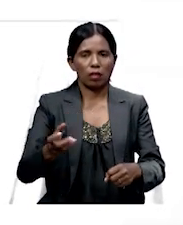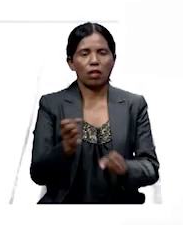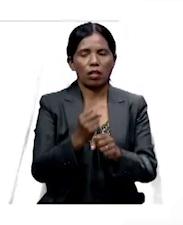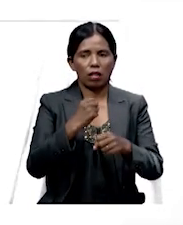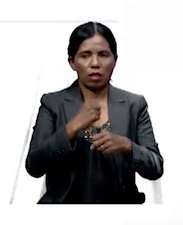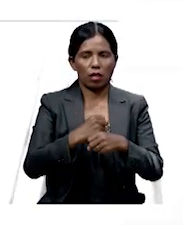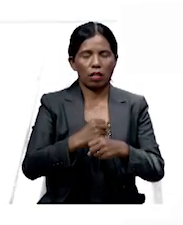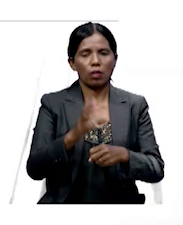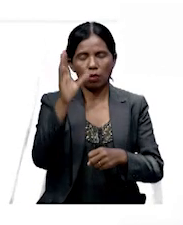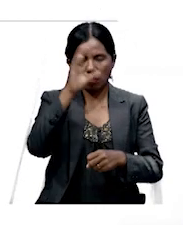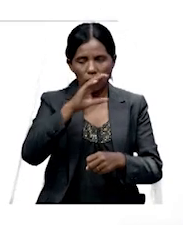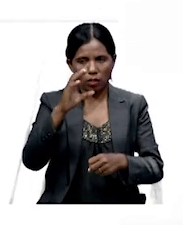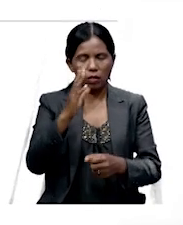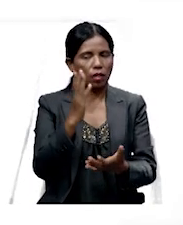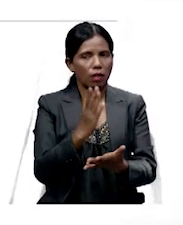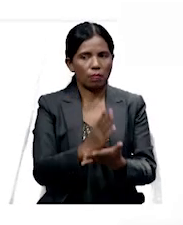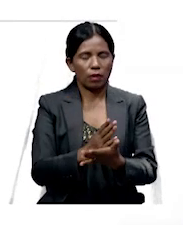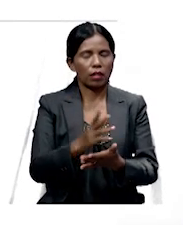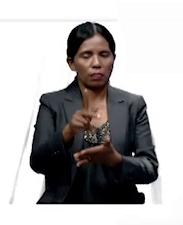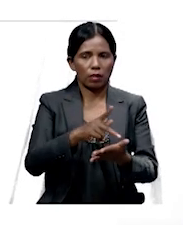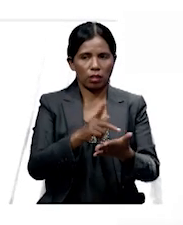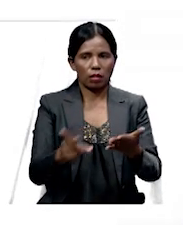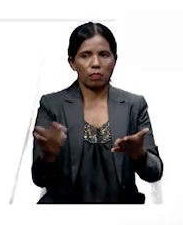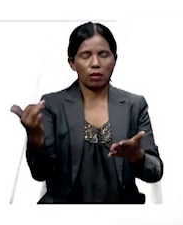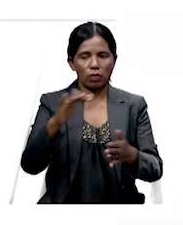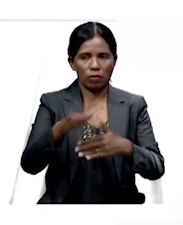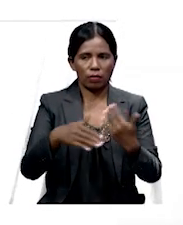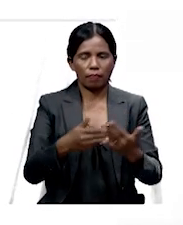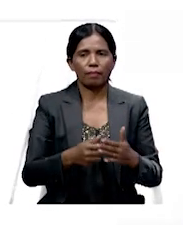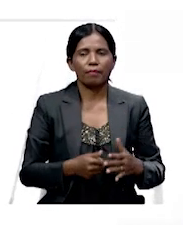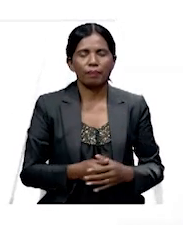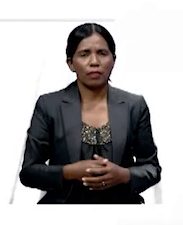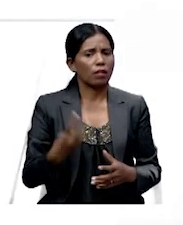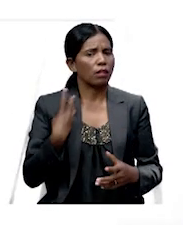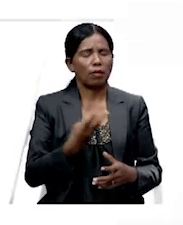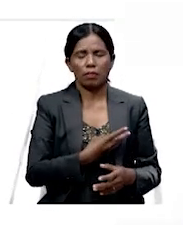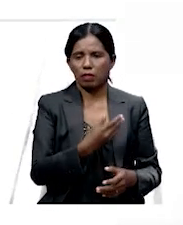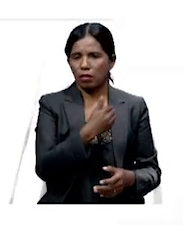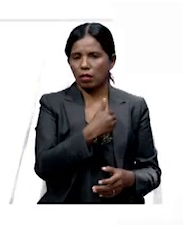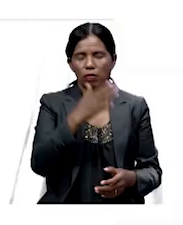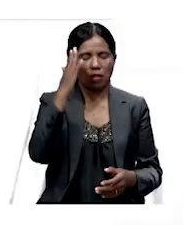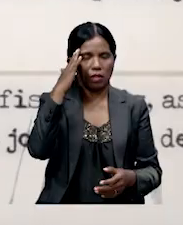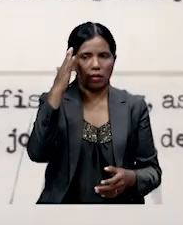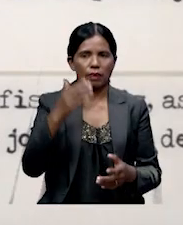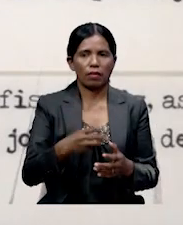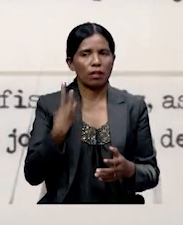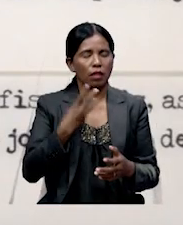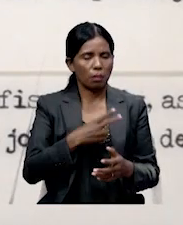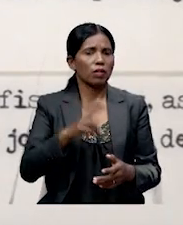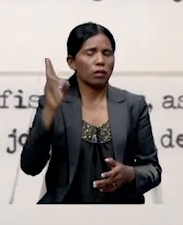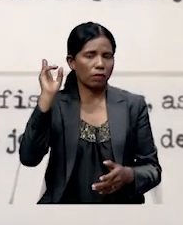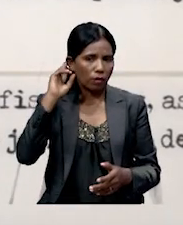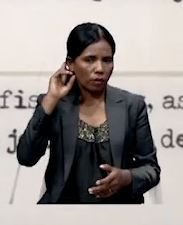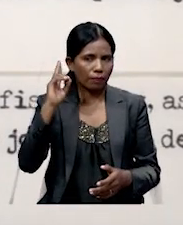halohela investigação, onde prevene criminalidade. Sou Cleana, ao Missiro Catene. Neve ami Rona Duni katak